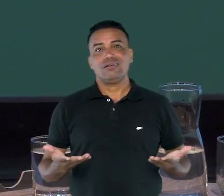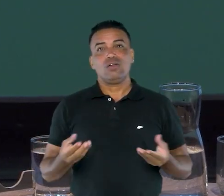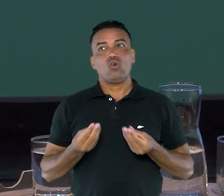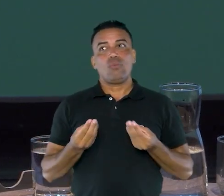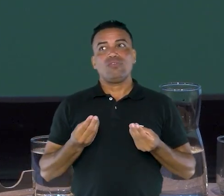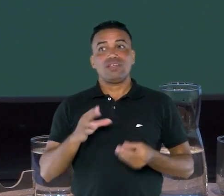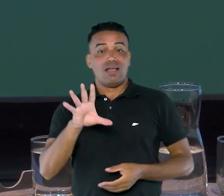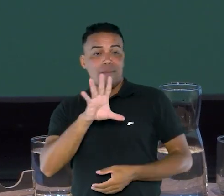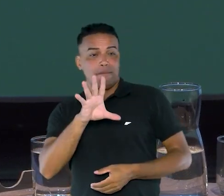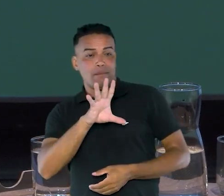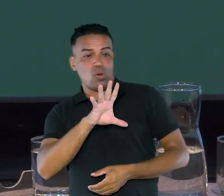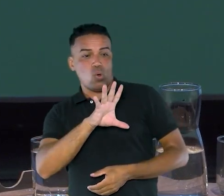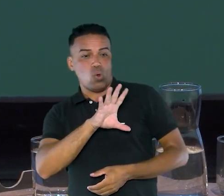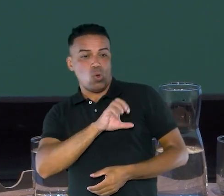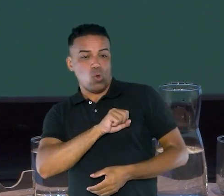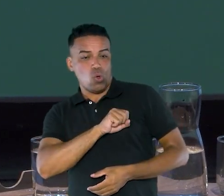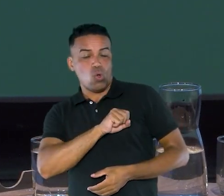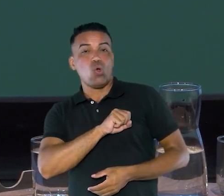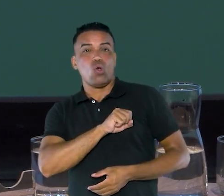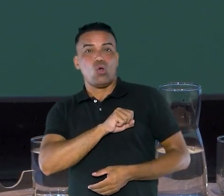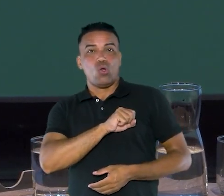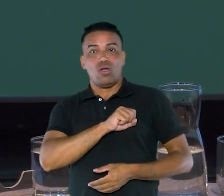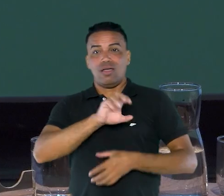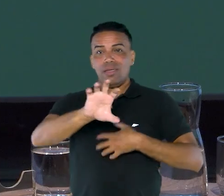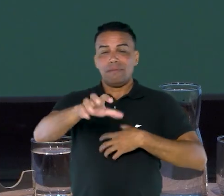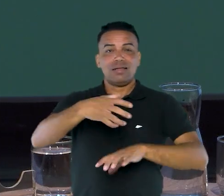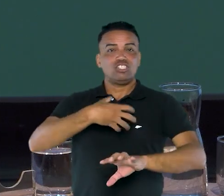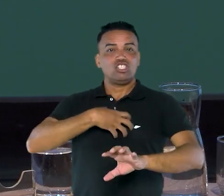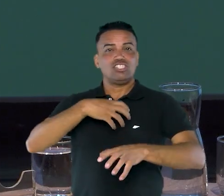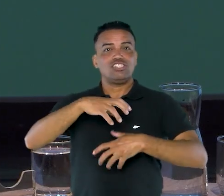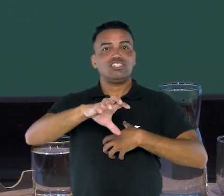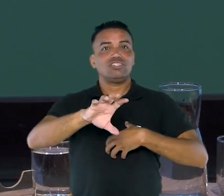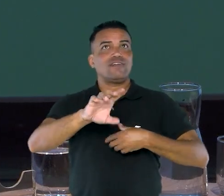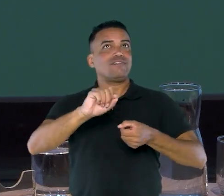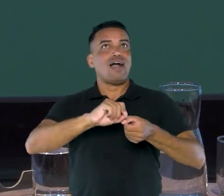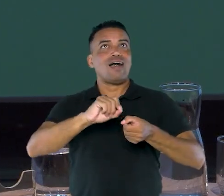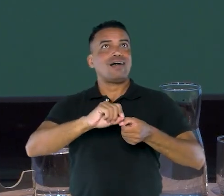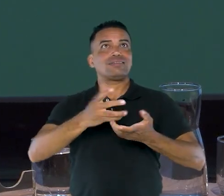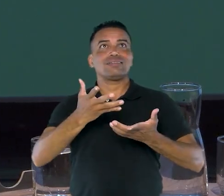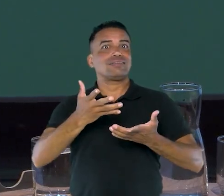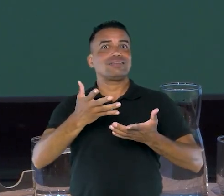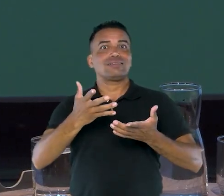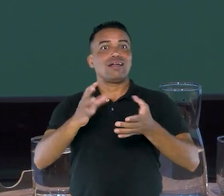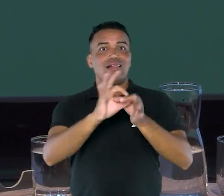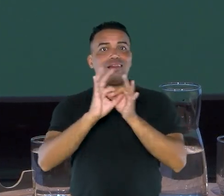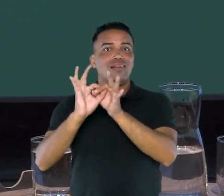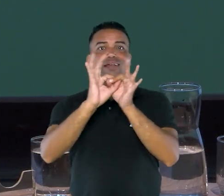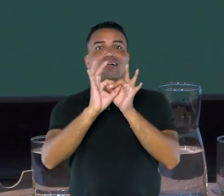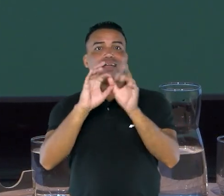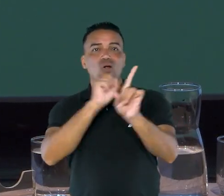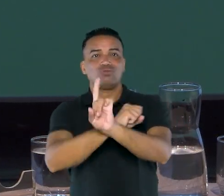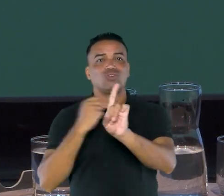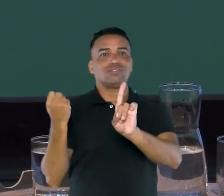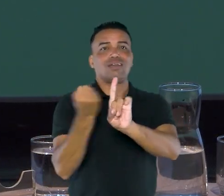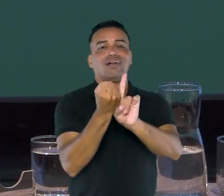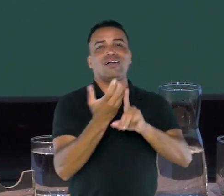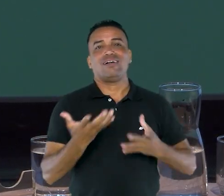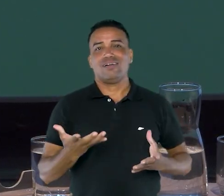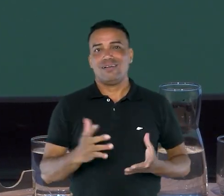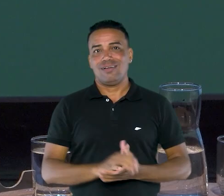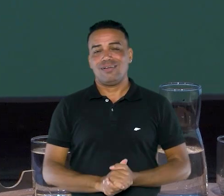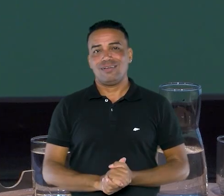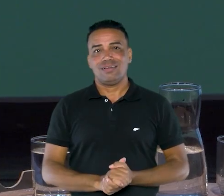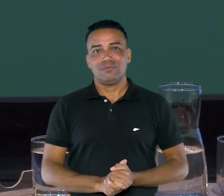amor? Como você faz empatia? Como você faz vínculo? Como faz laço social?